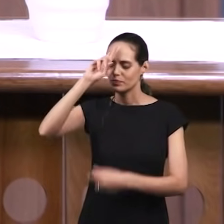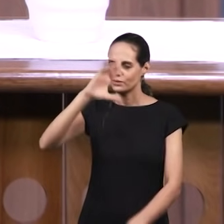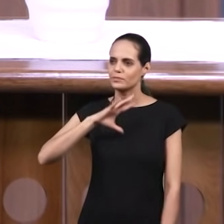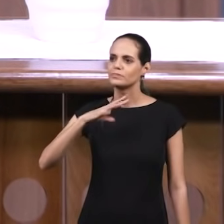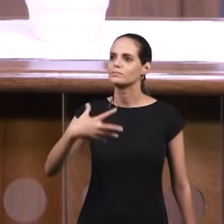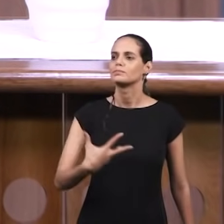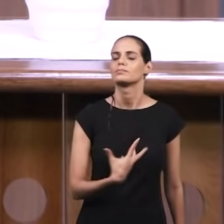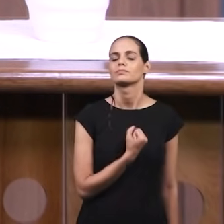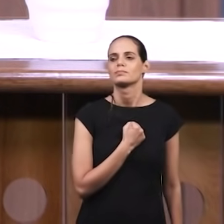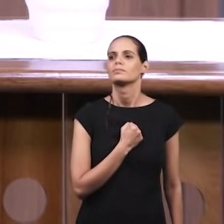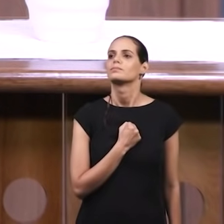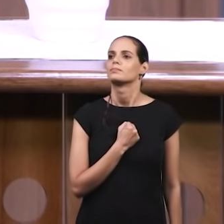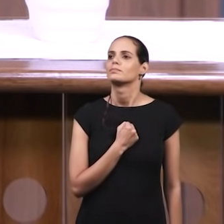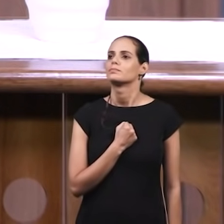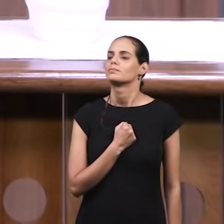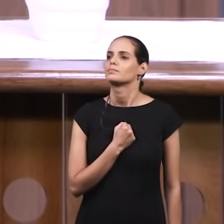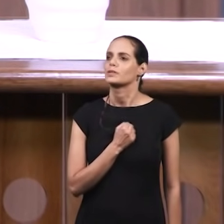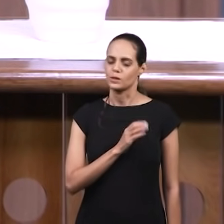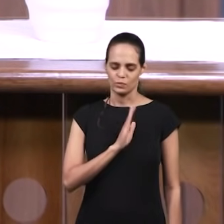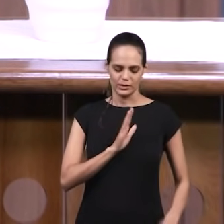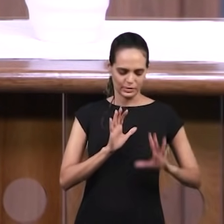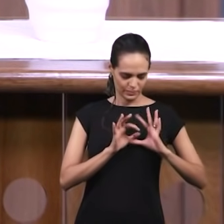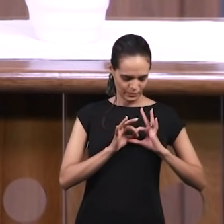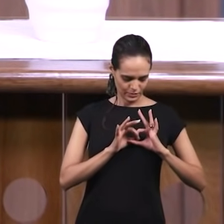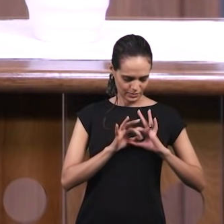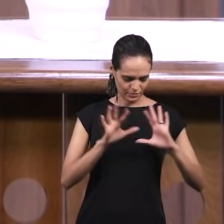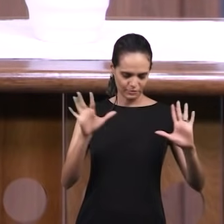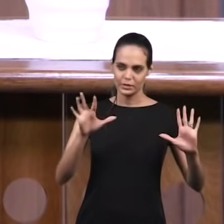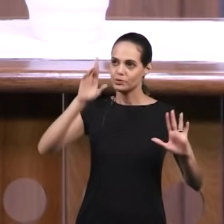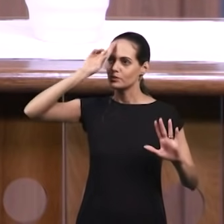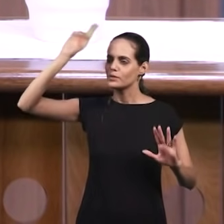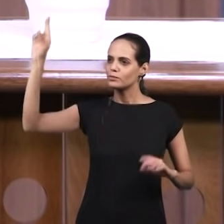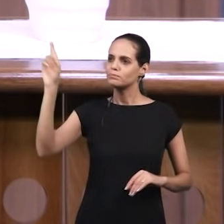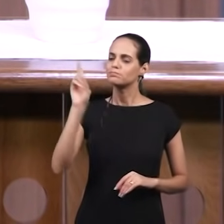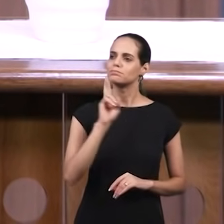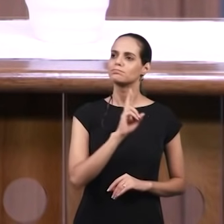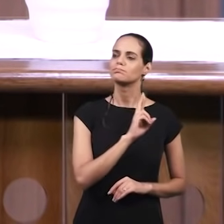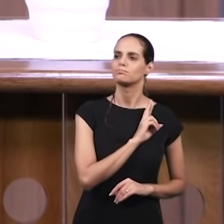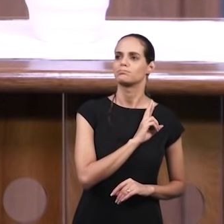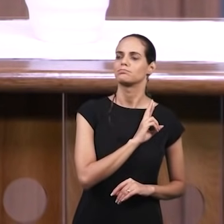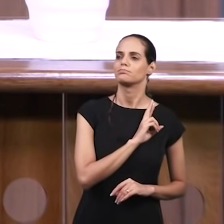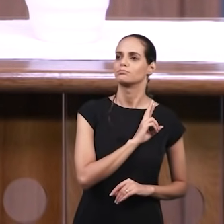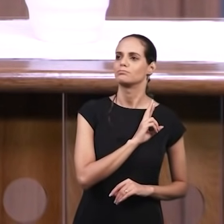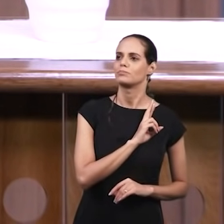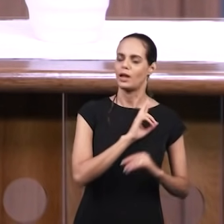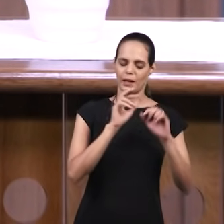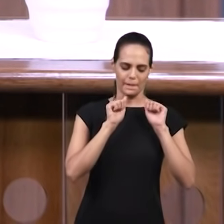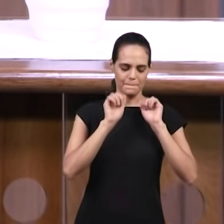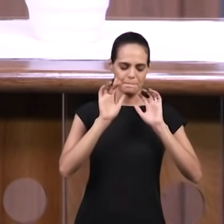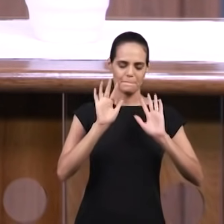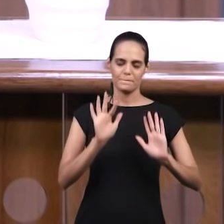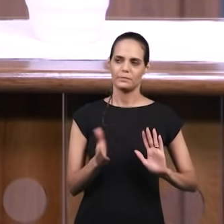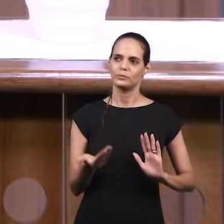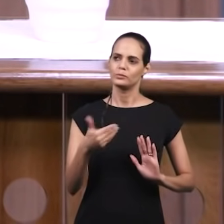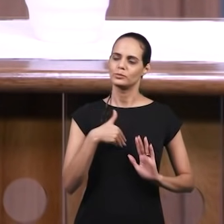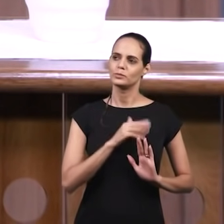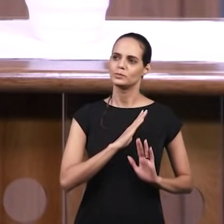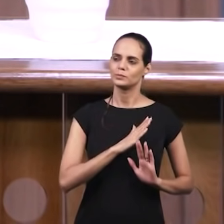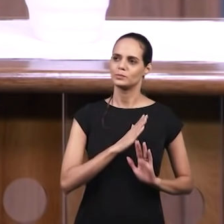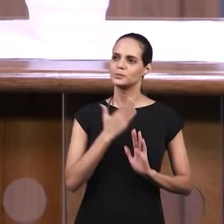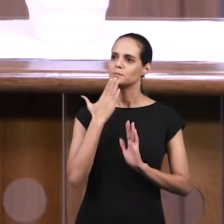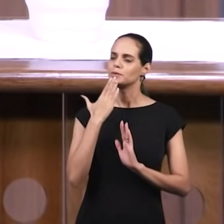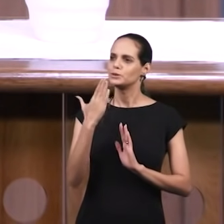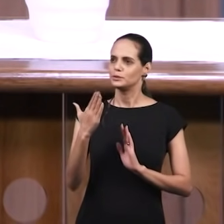esta salvação, que ao abrirem os seus corações, sejam alcançados por Ti e recebam também esta grande